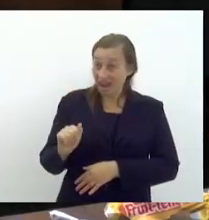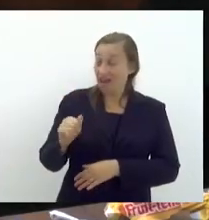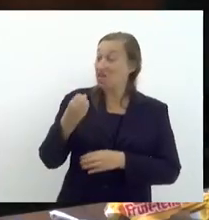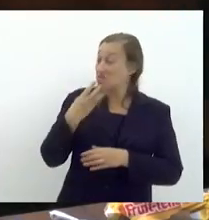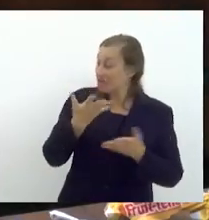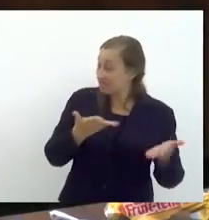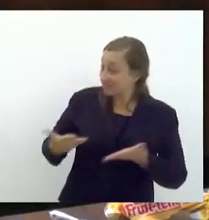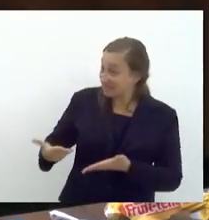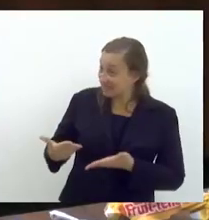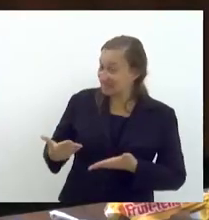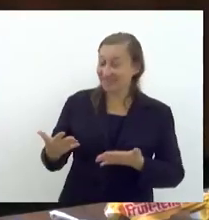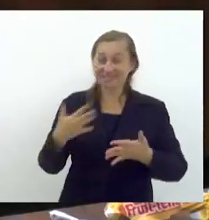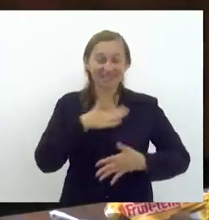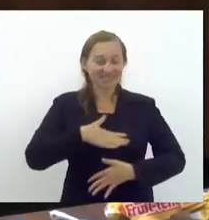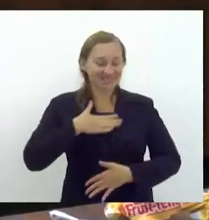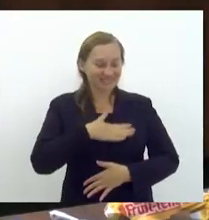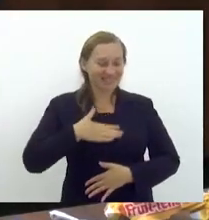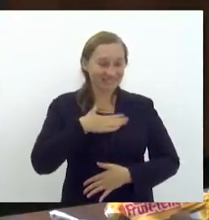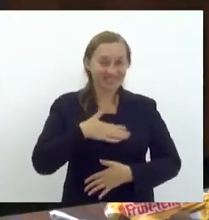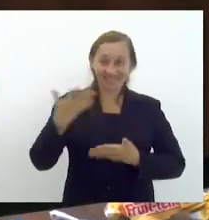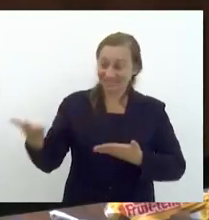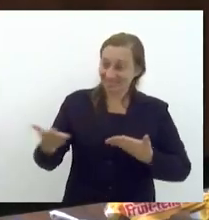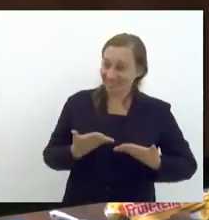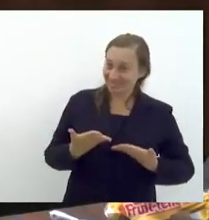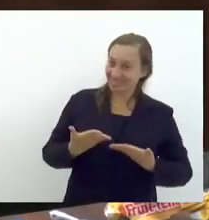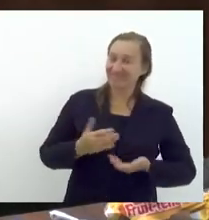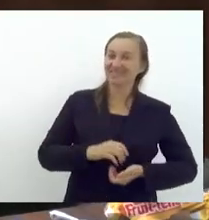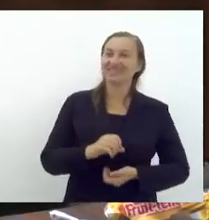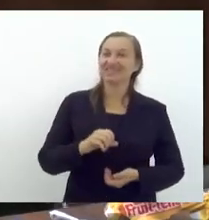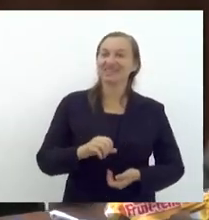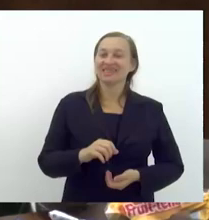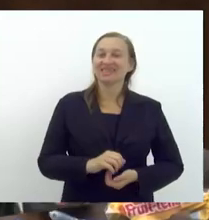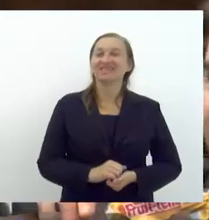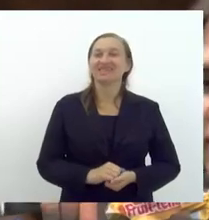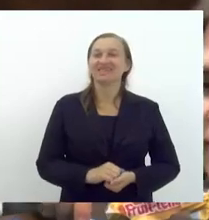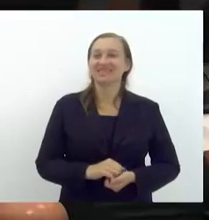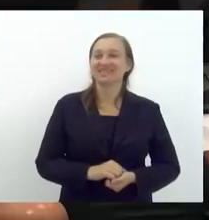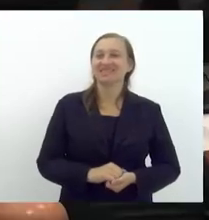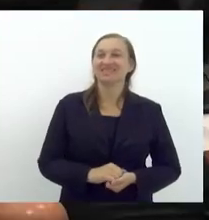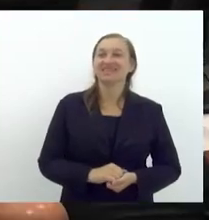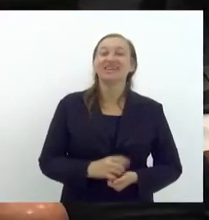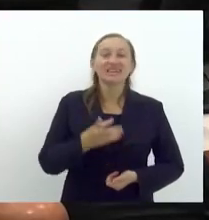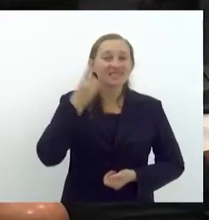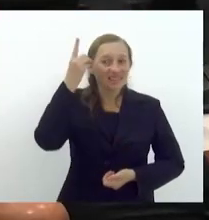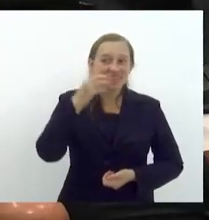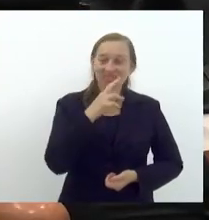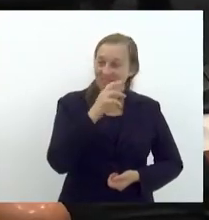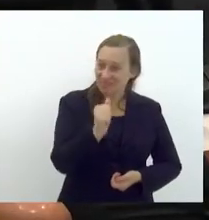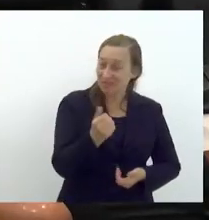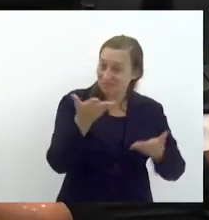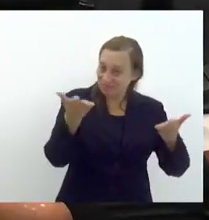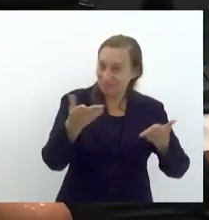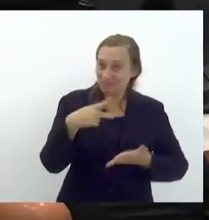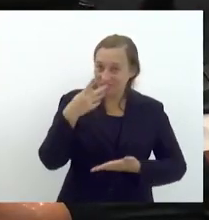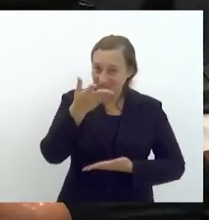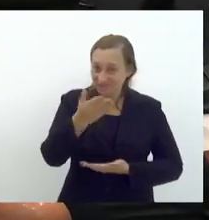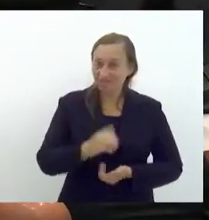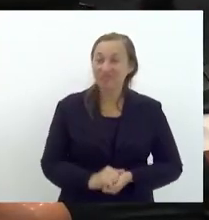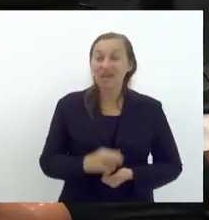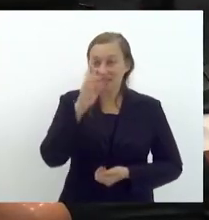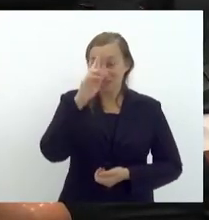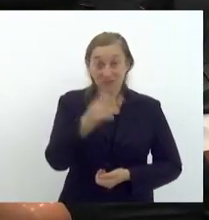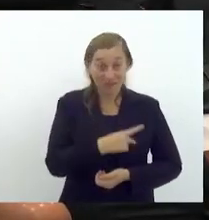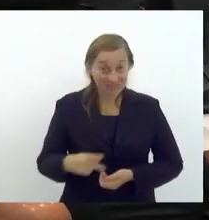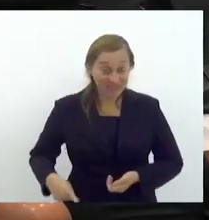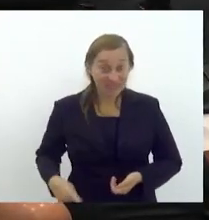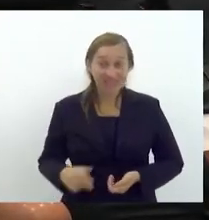e para satisfação te receber aqui seu Zé da Lauri Obrigado Deputado bobel Deputado Rodrigo Amorim por favor aparecer senhor